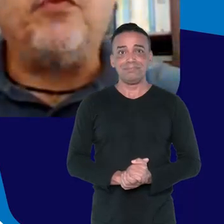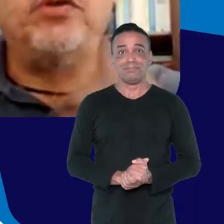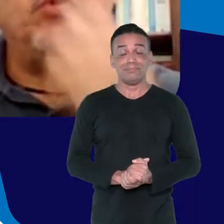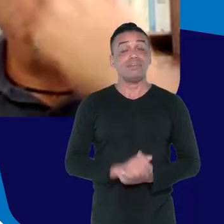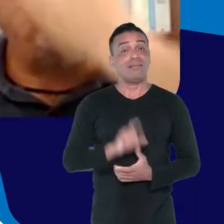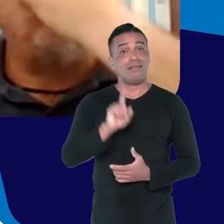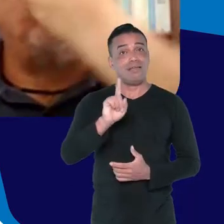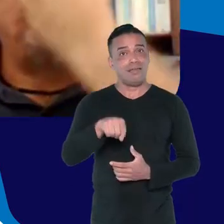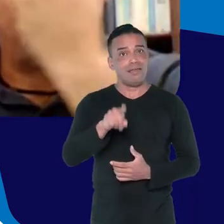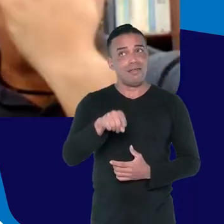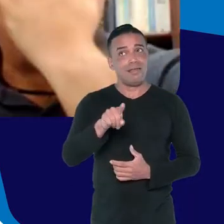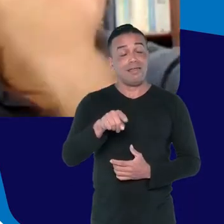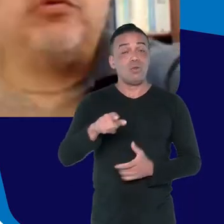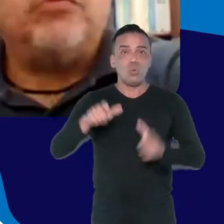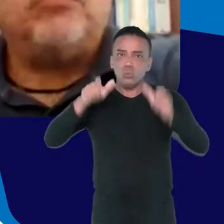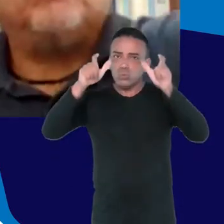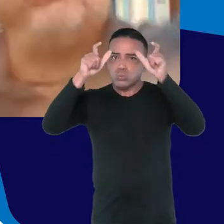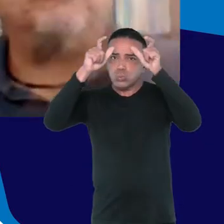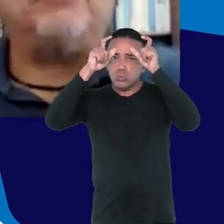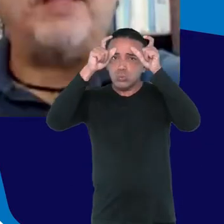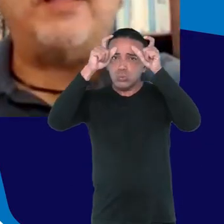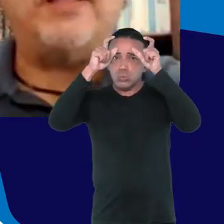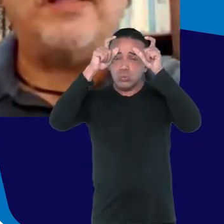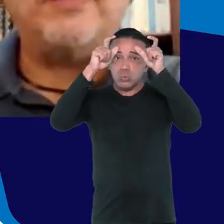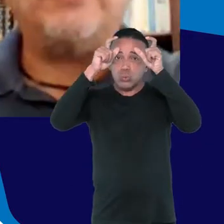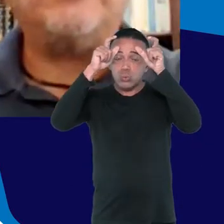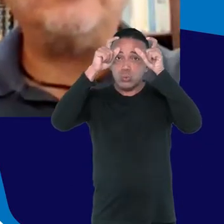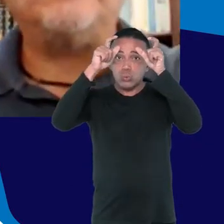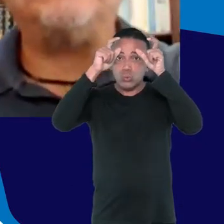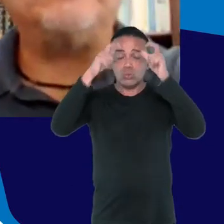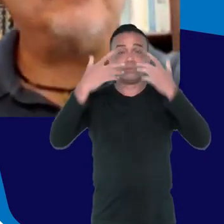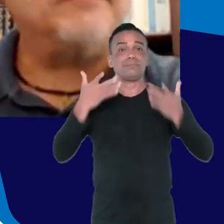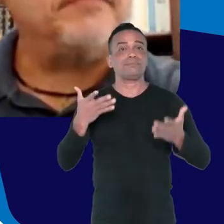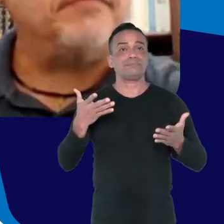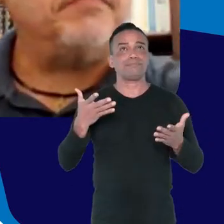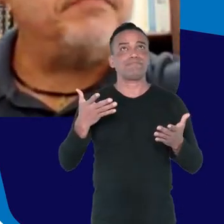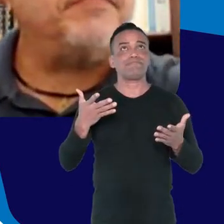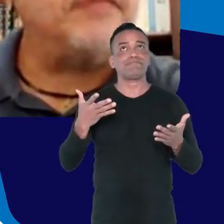Esse foi o diabo da